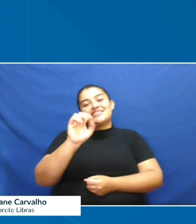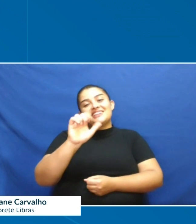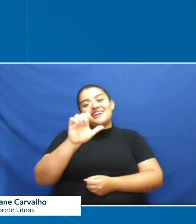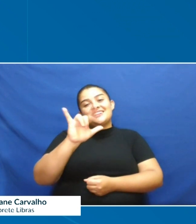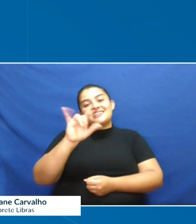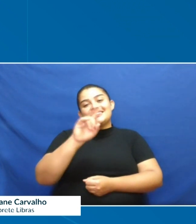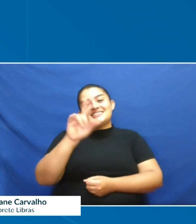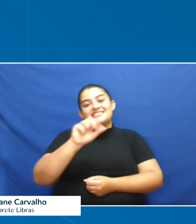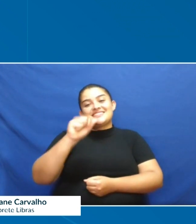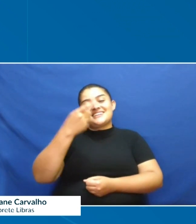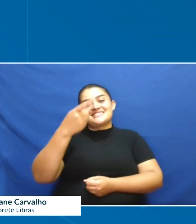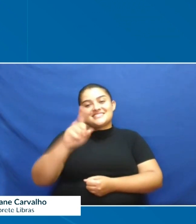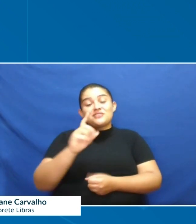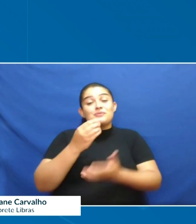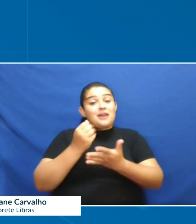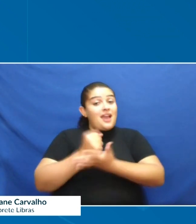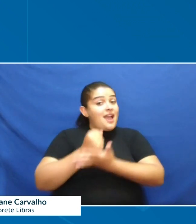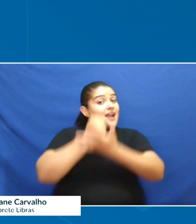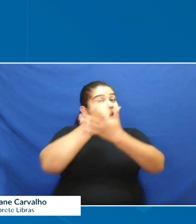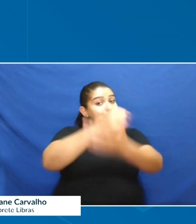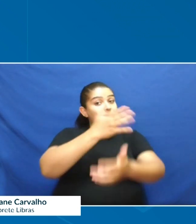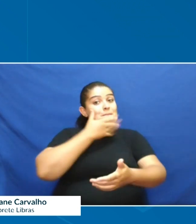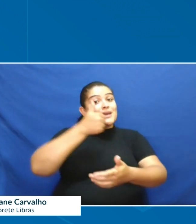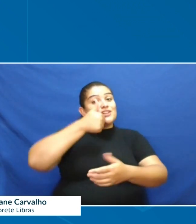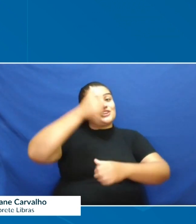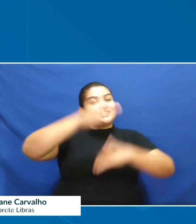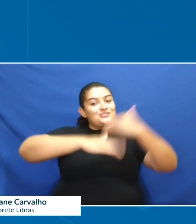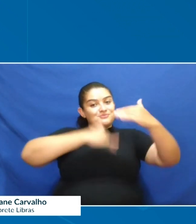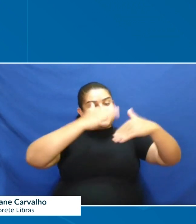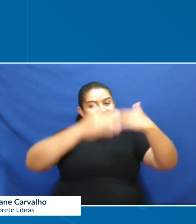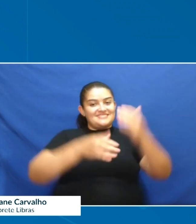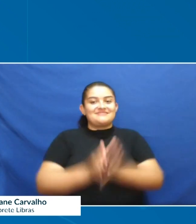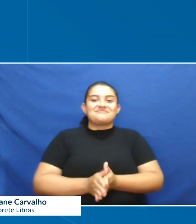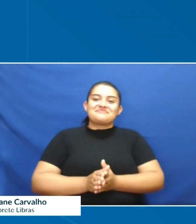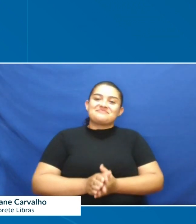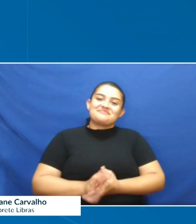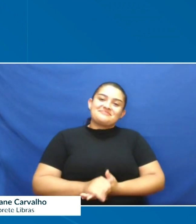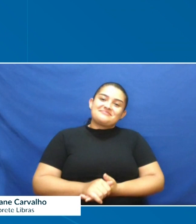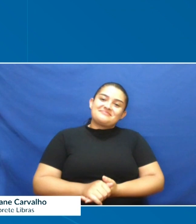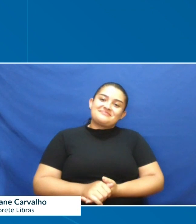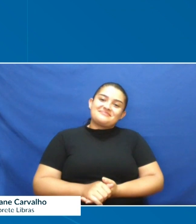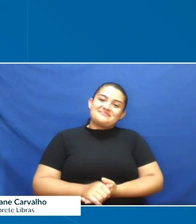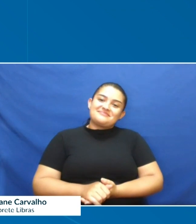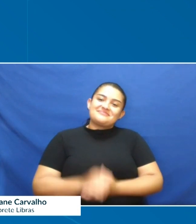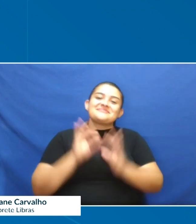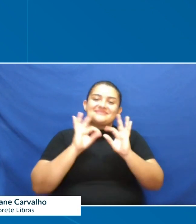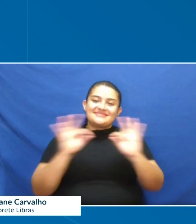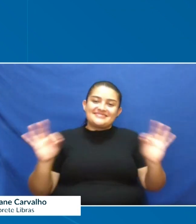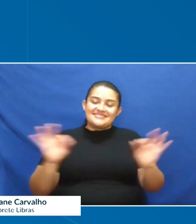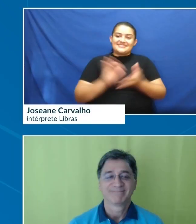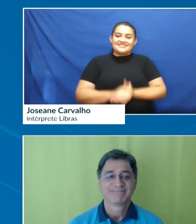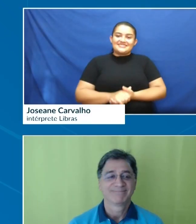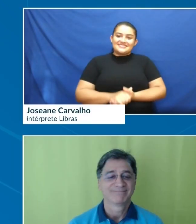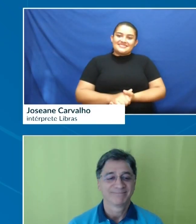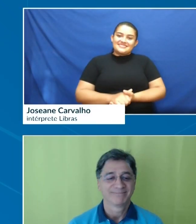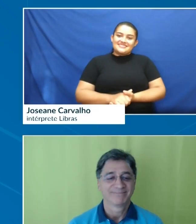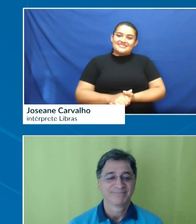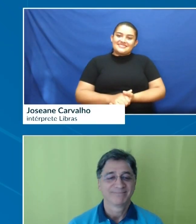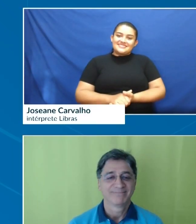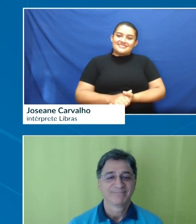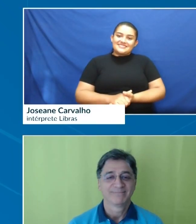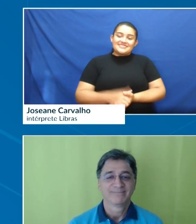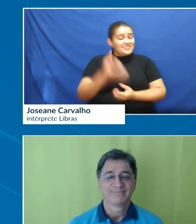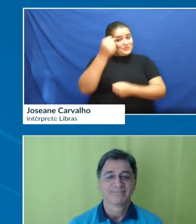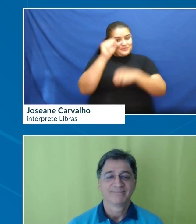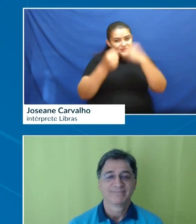o apoio para a melhoria dos processos. Bacana. Tem 1 minuto para a gente encerrar, professor. A gente fala de indústria, a